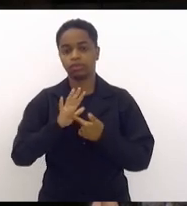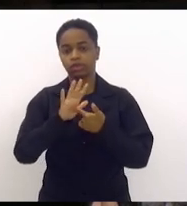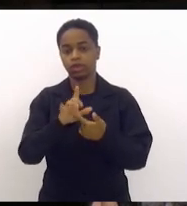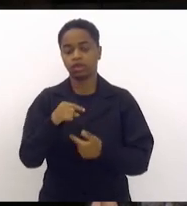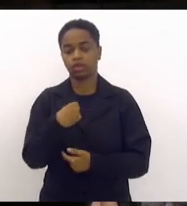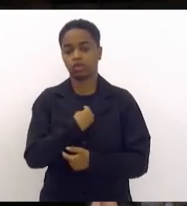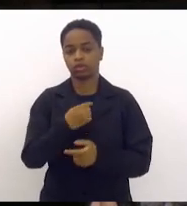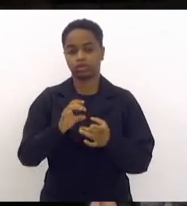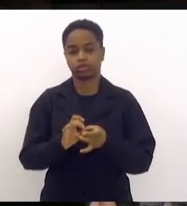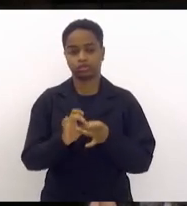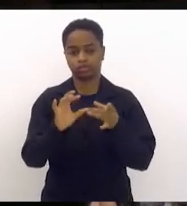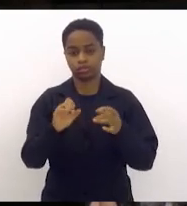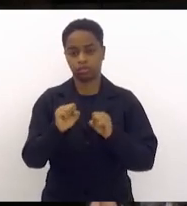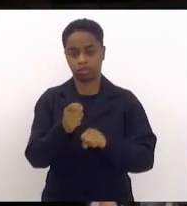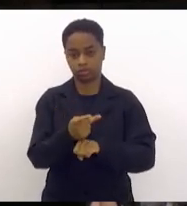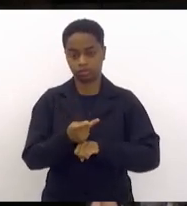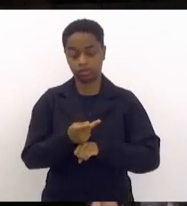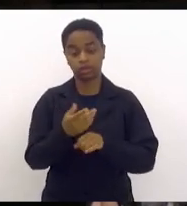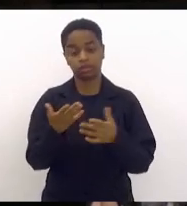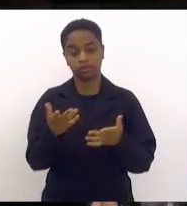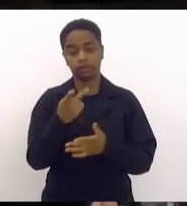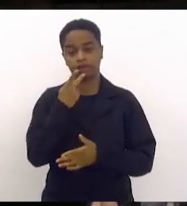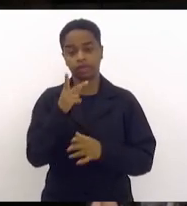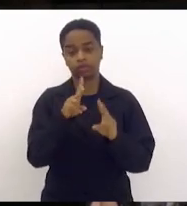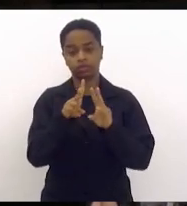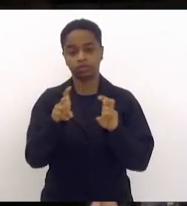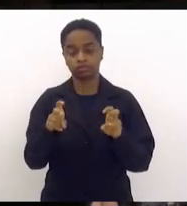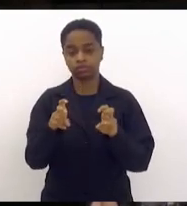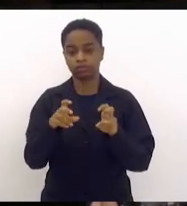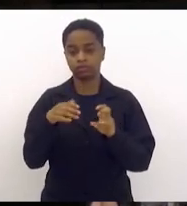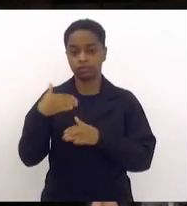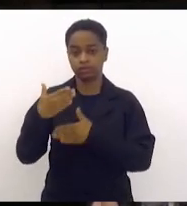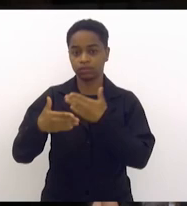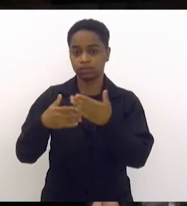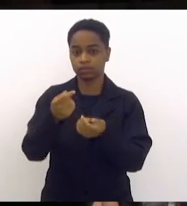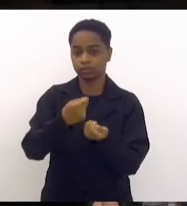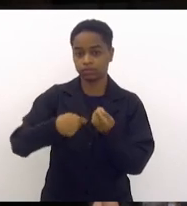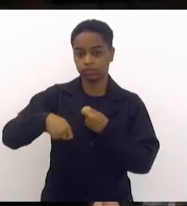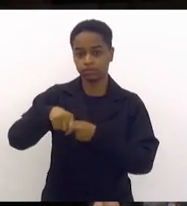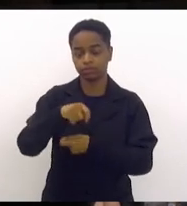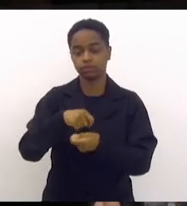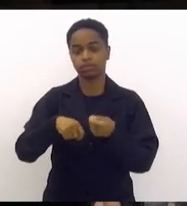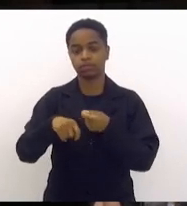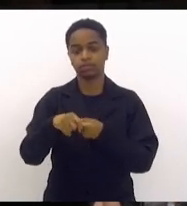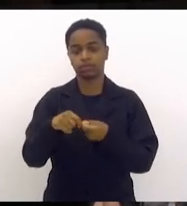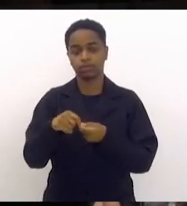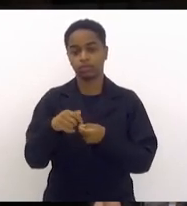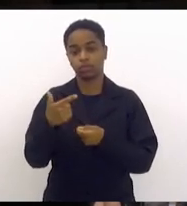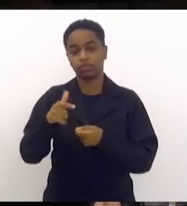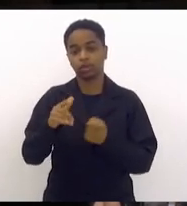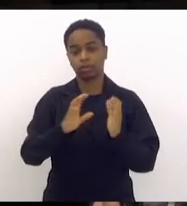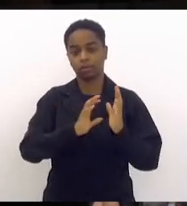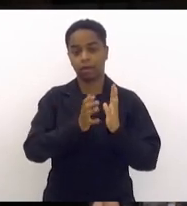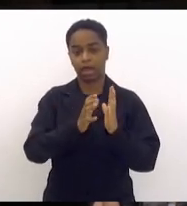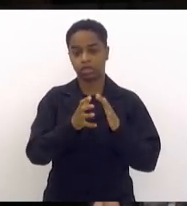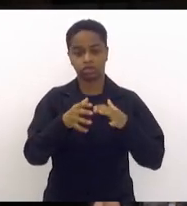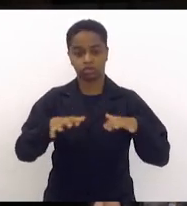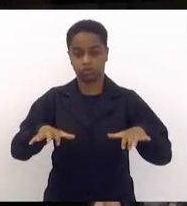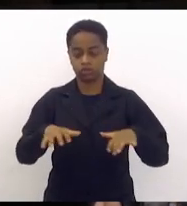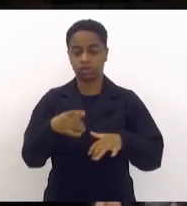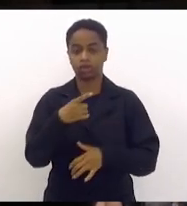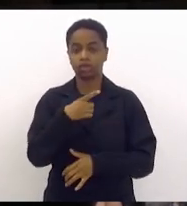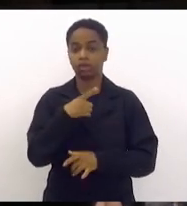aqui à disposição quando se fala em desenvolvimento eh econômico não é não há partidos eh